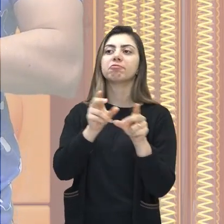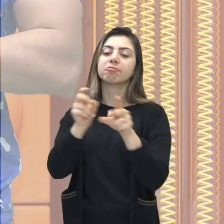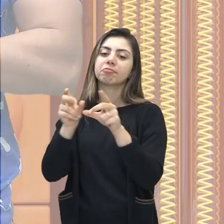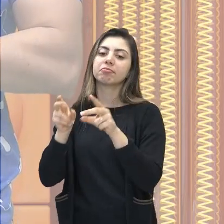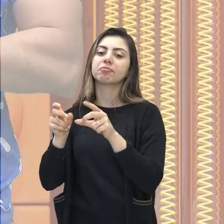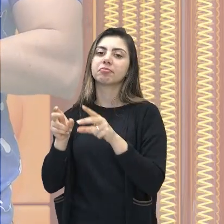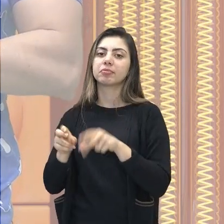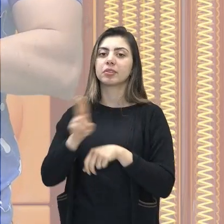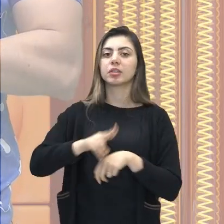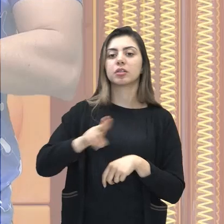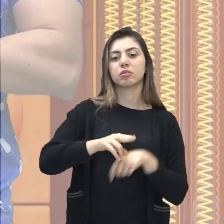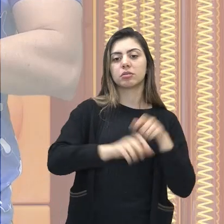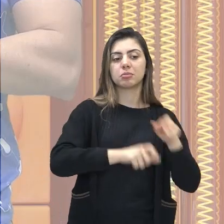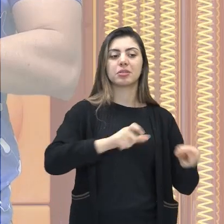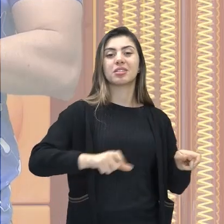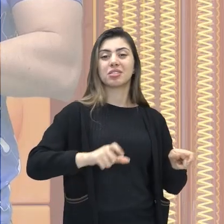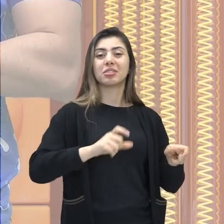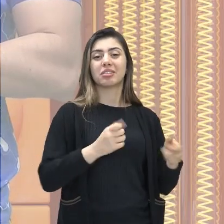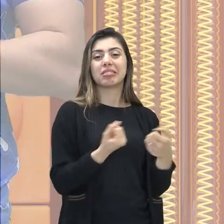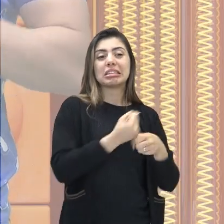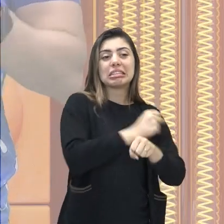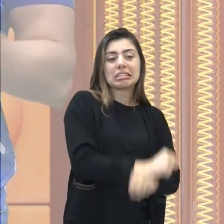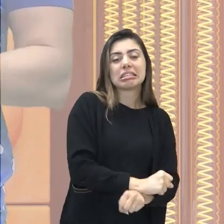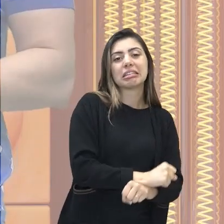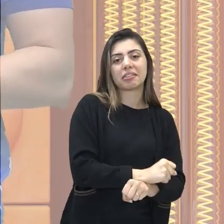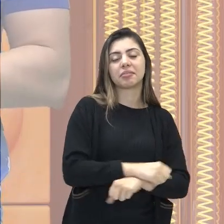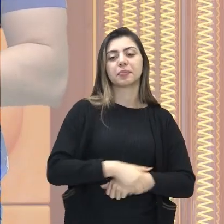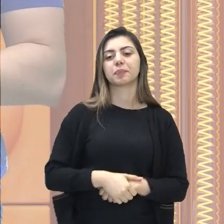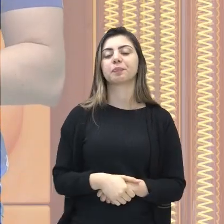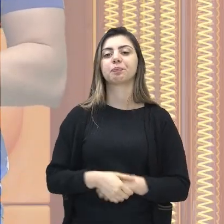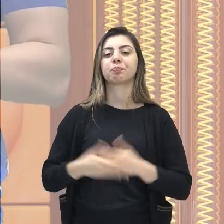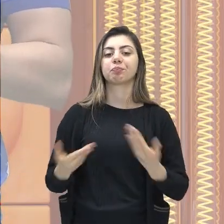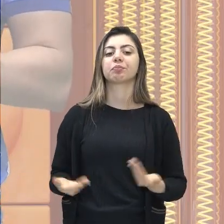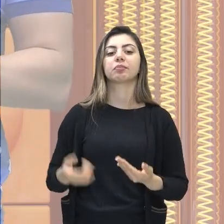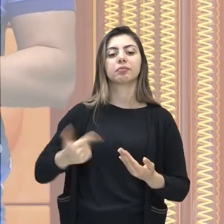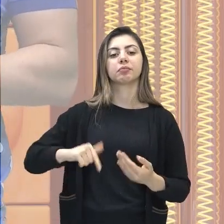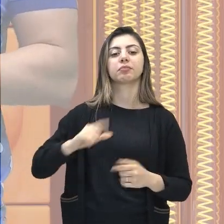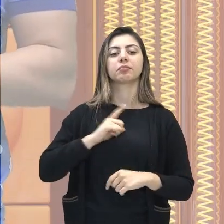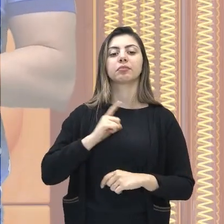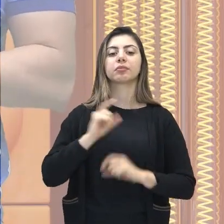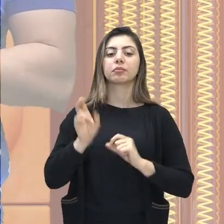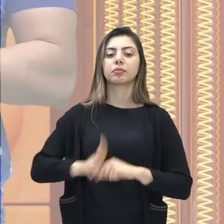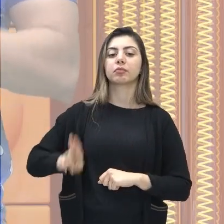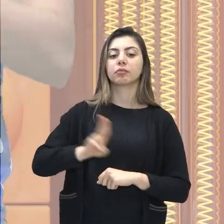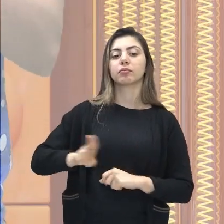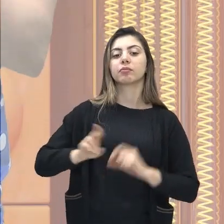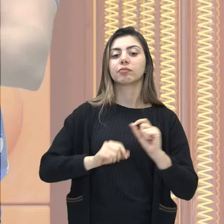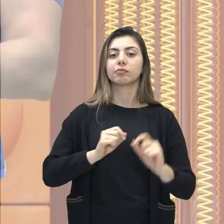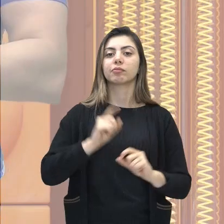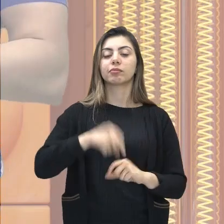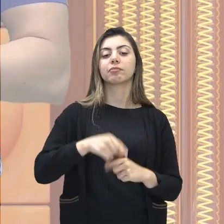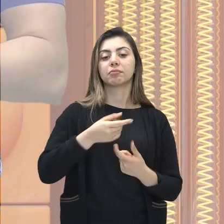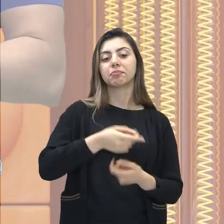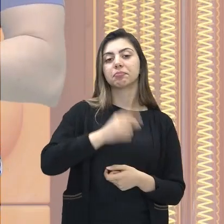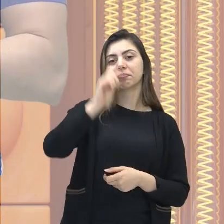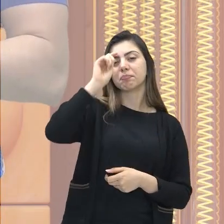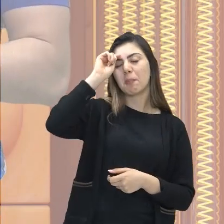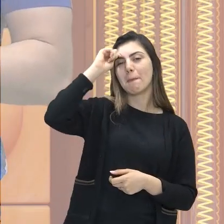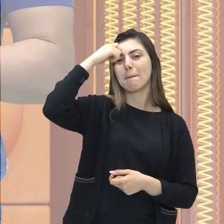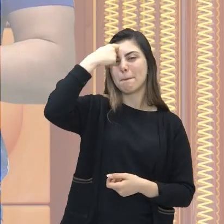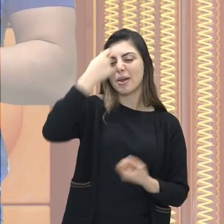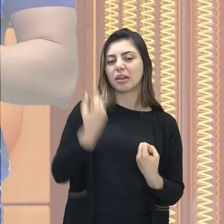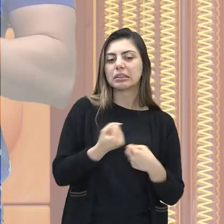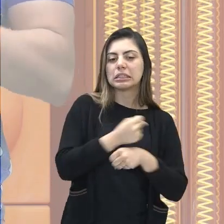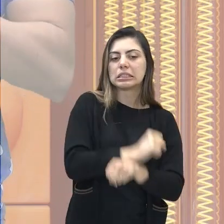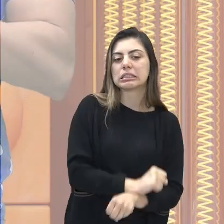mão de obra utilizada é a mão de obra escrava, basicamente, certo? A gente tem ali a utilização intensiva de mão de obra escrava dentro dessa colonização